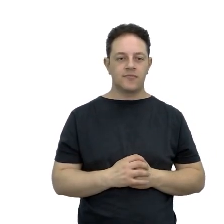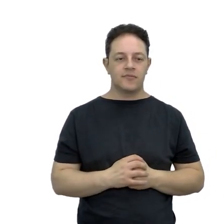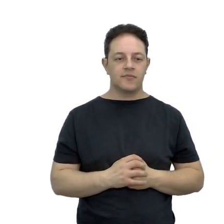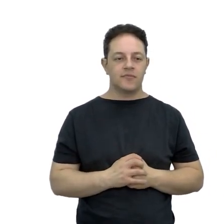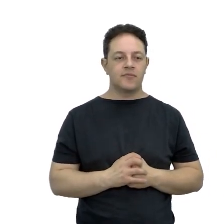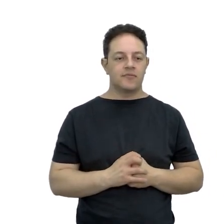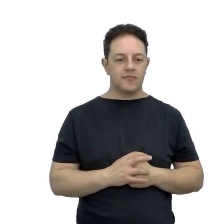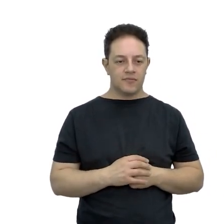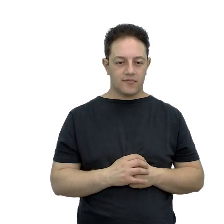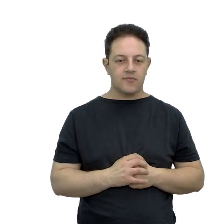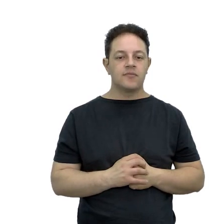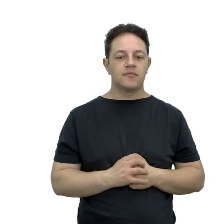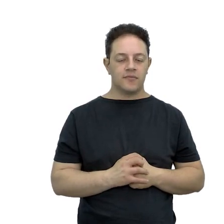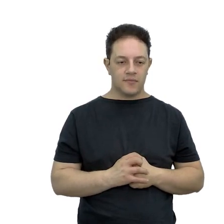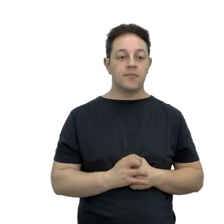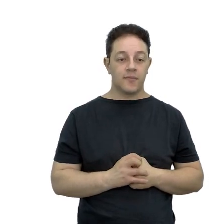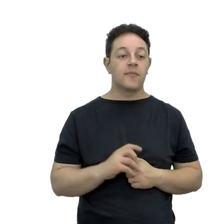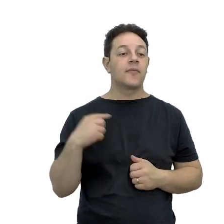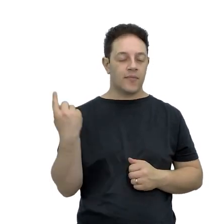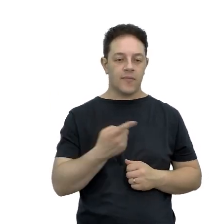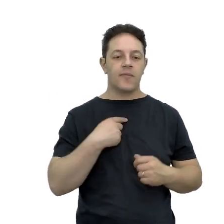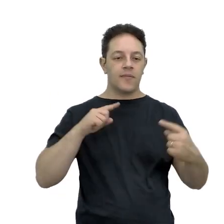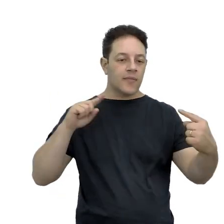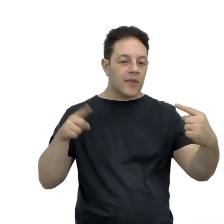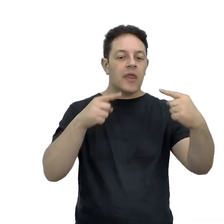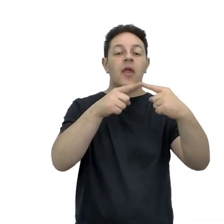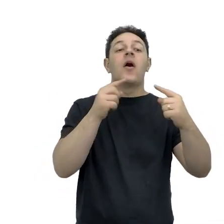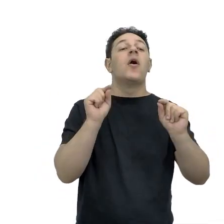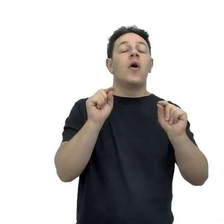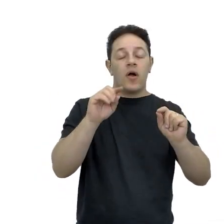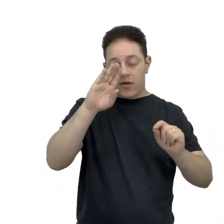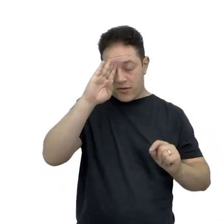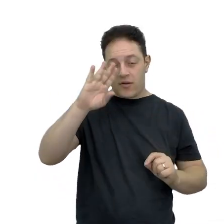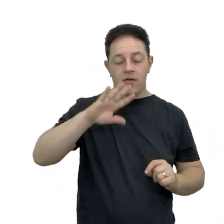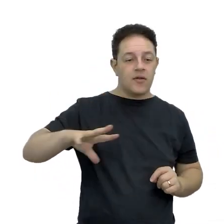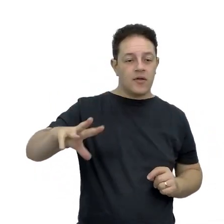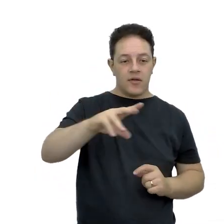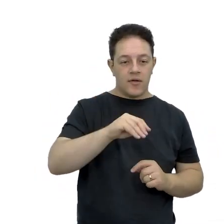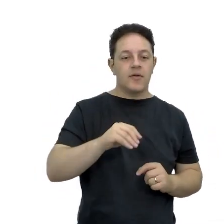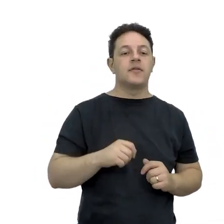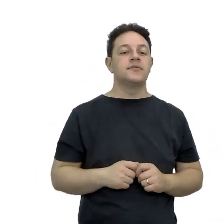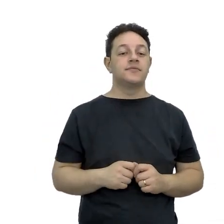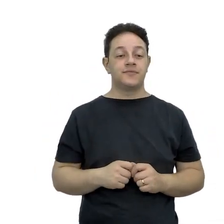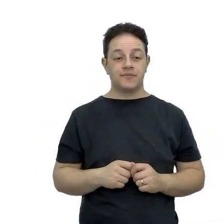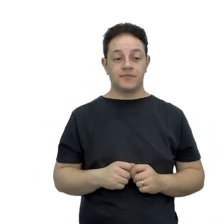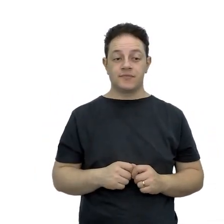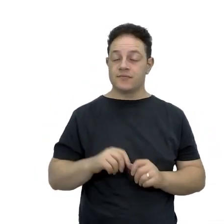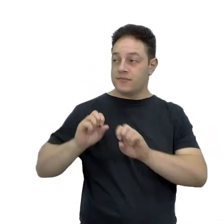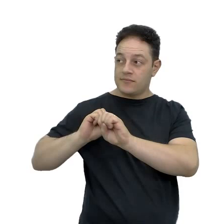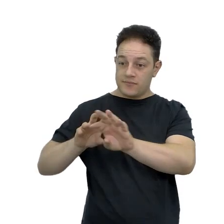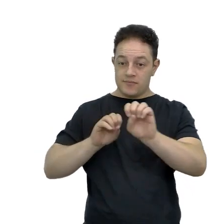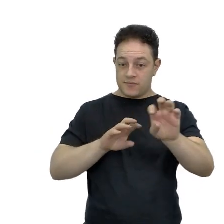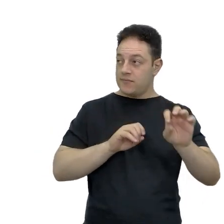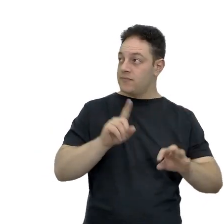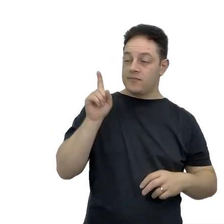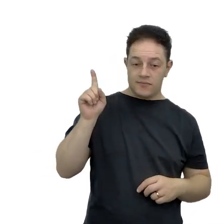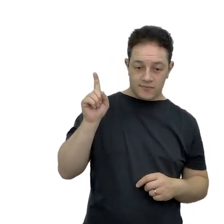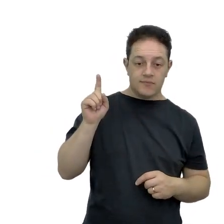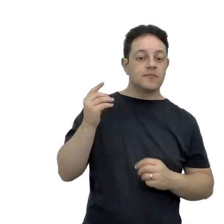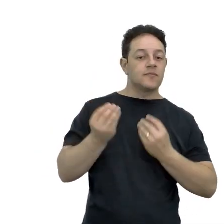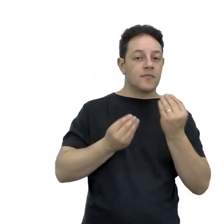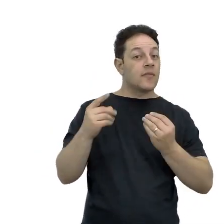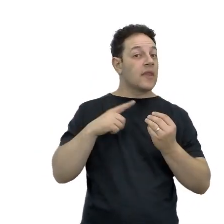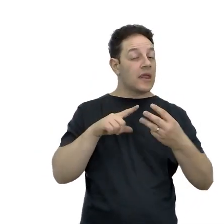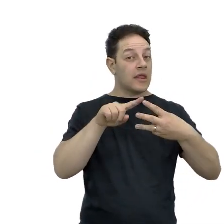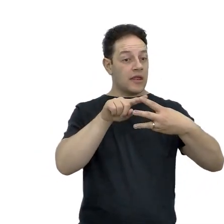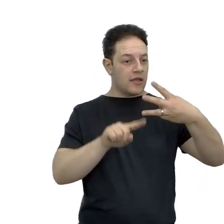E vamos ao nosso objetivo geral 1 da nossa formação. Essa formação tem